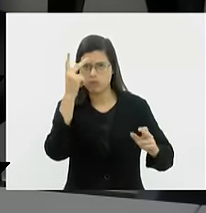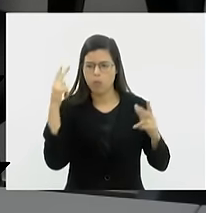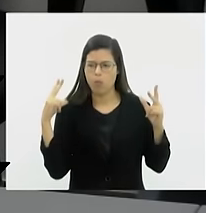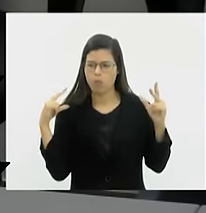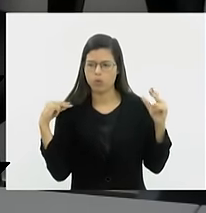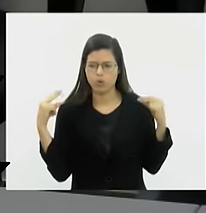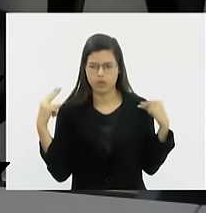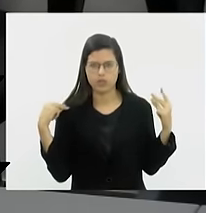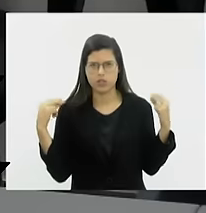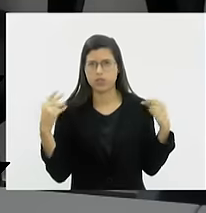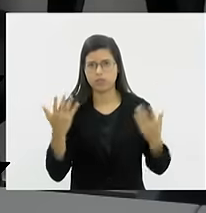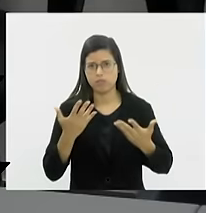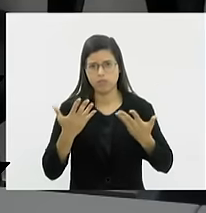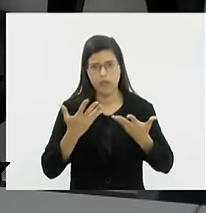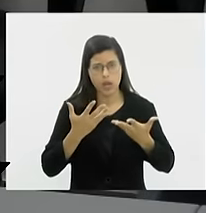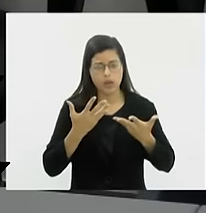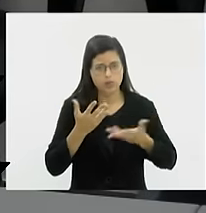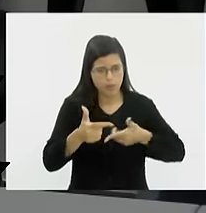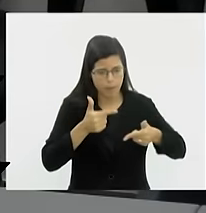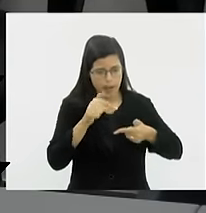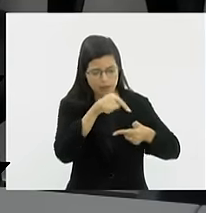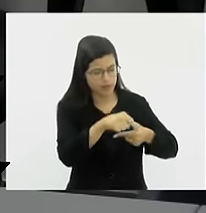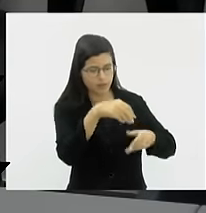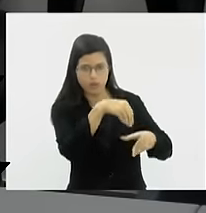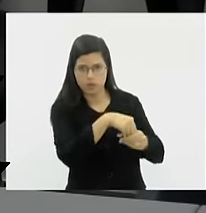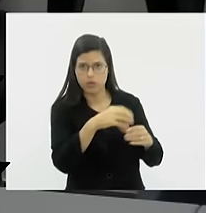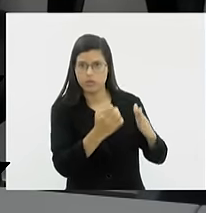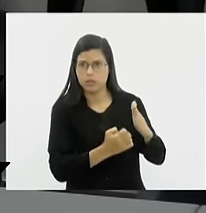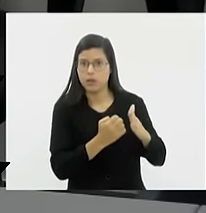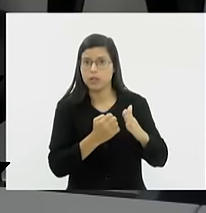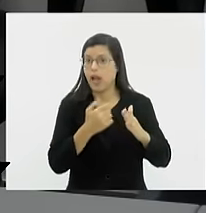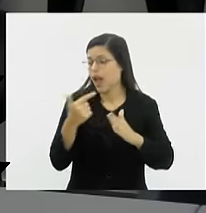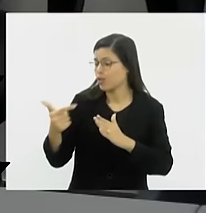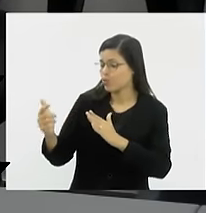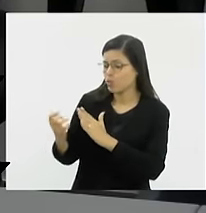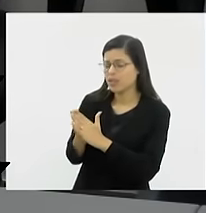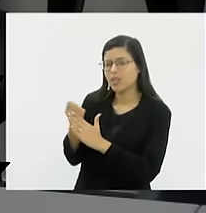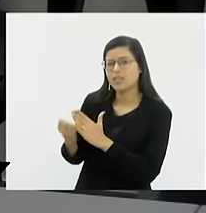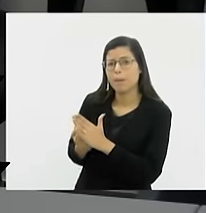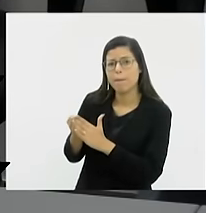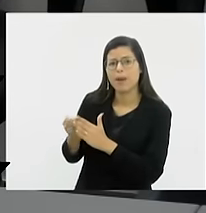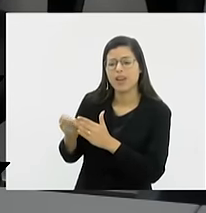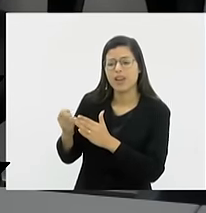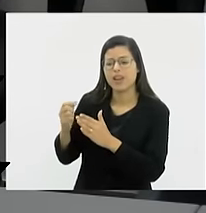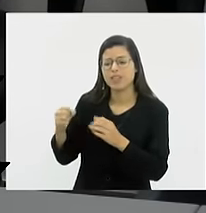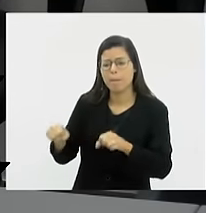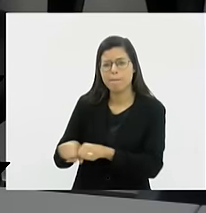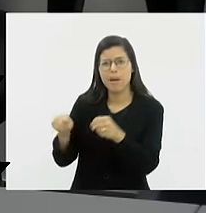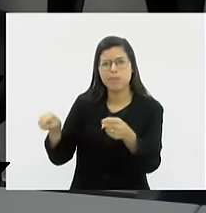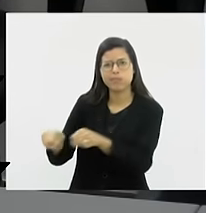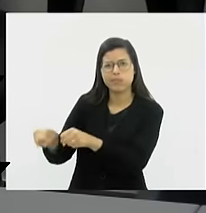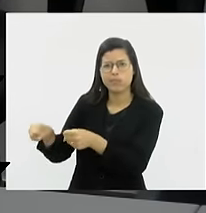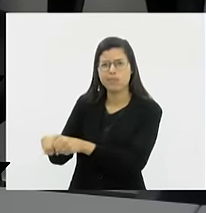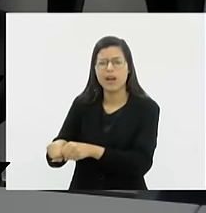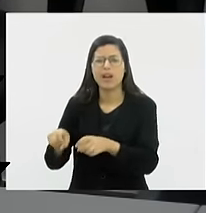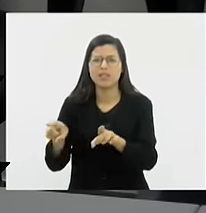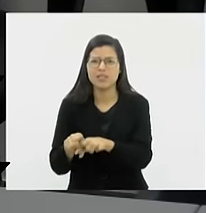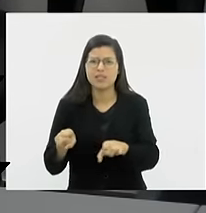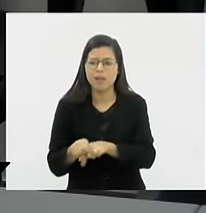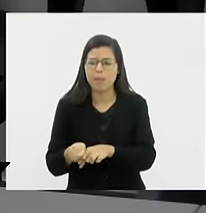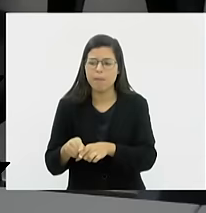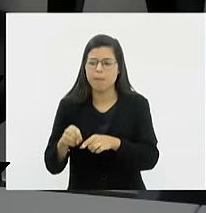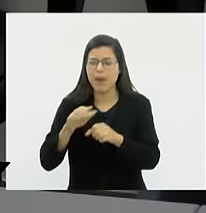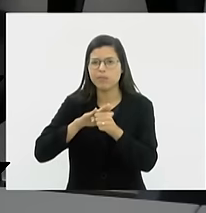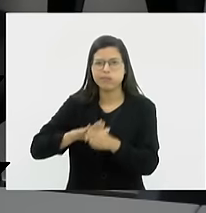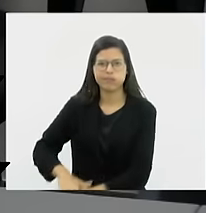lá, mas nas outras empresas além de ser sucateado, maltratam os motoristas. Essa é a grande realidade, o